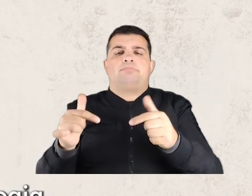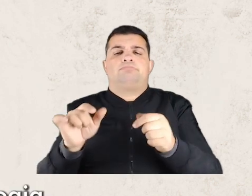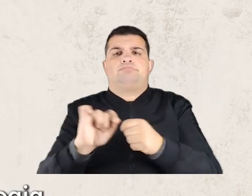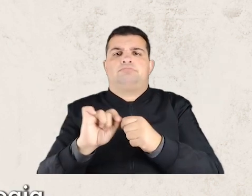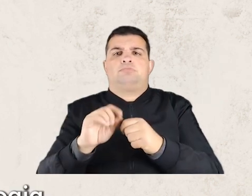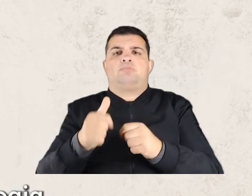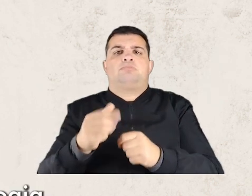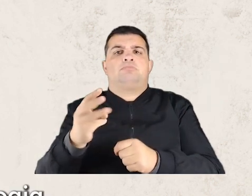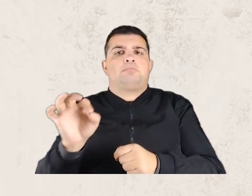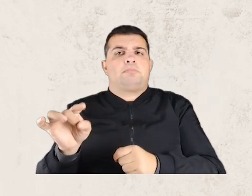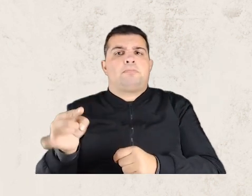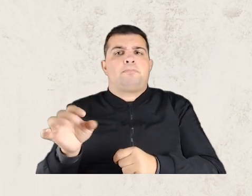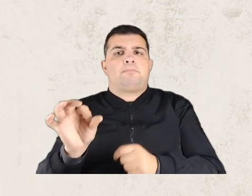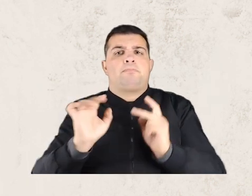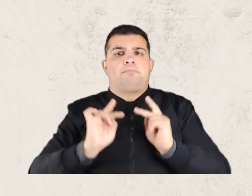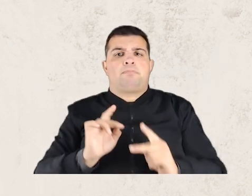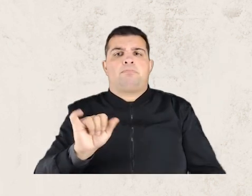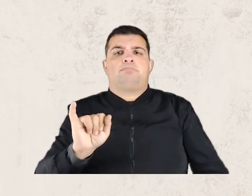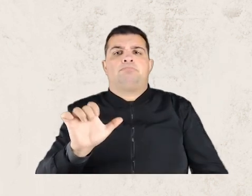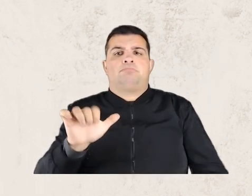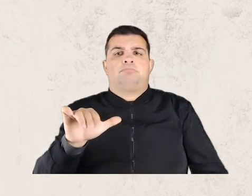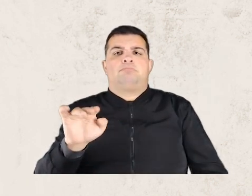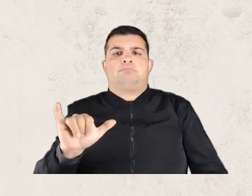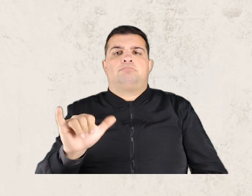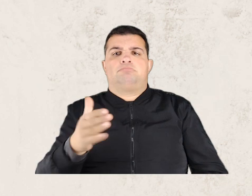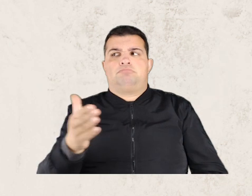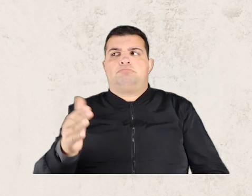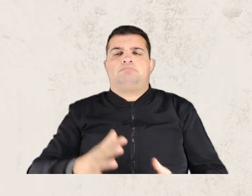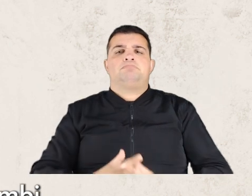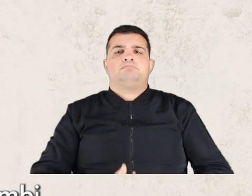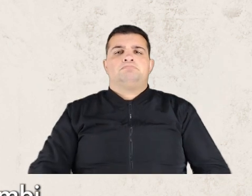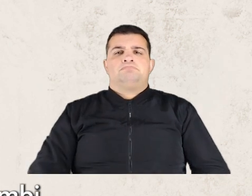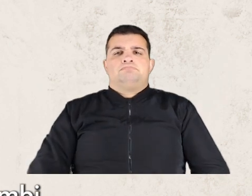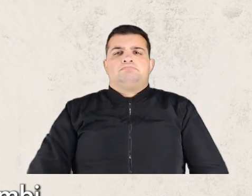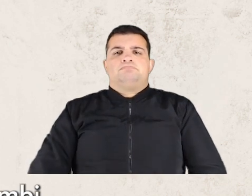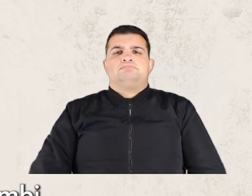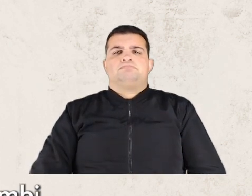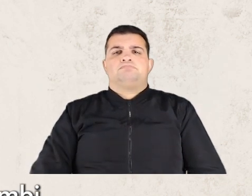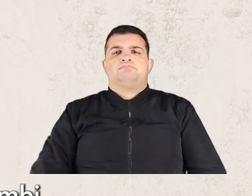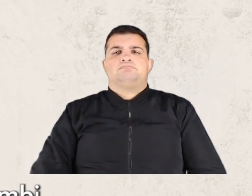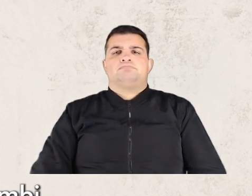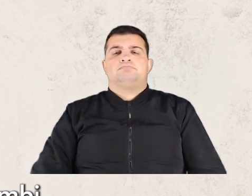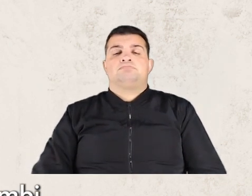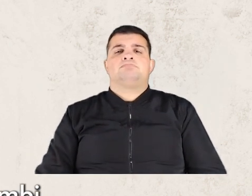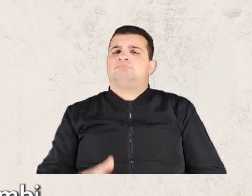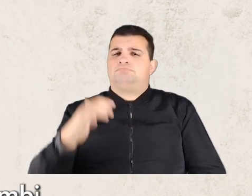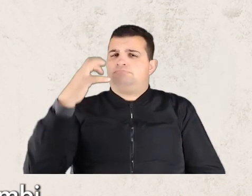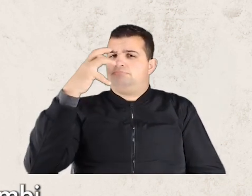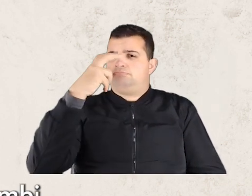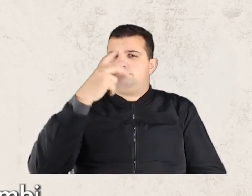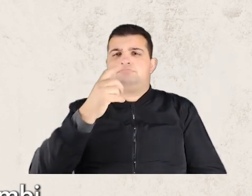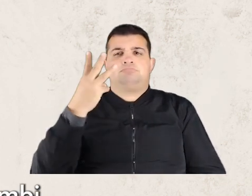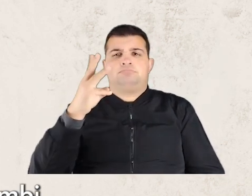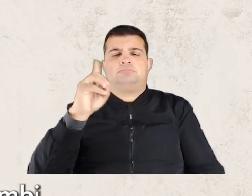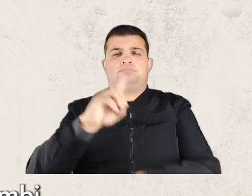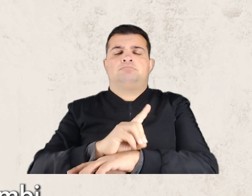bacana, usando conhecimentos da psicologia, inscreva seu trabalho na Mostra de Práticas em Psicologia. Nós tivemos quase 2.000 trabalhos, envolvendo